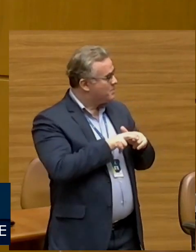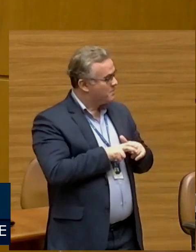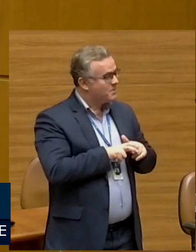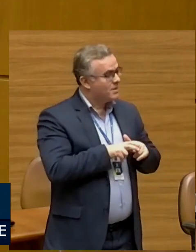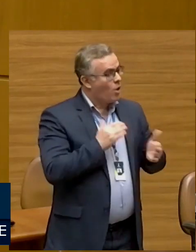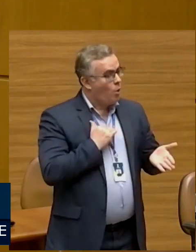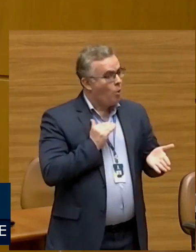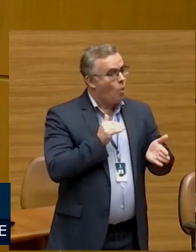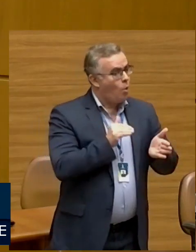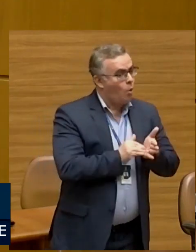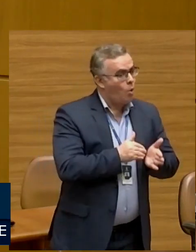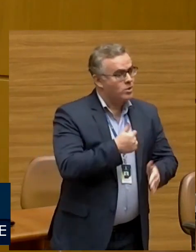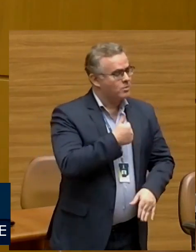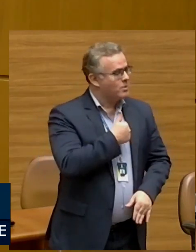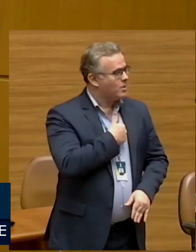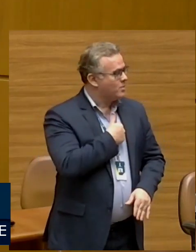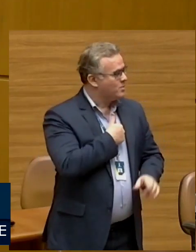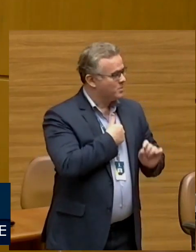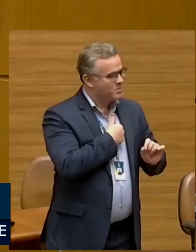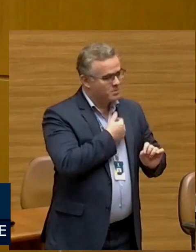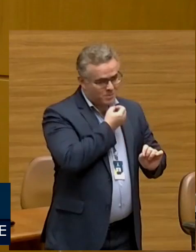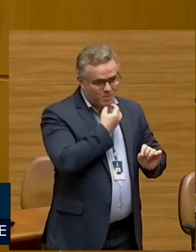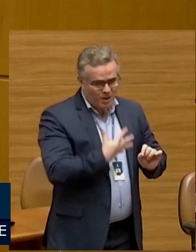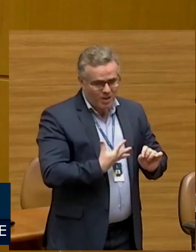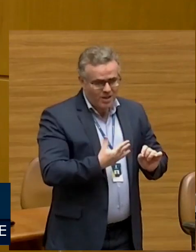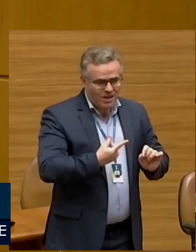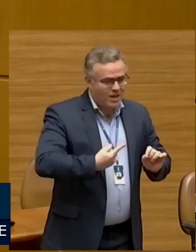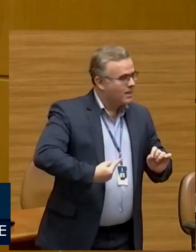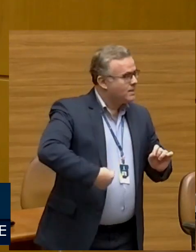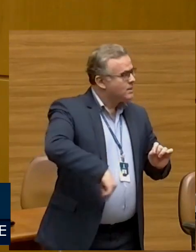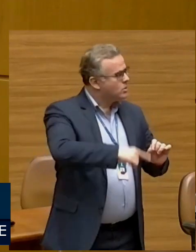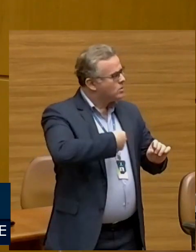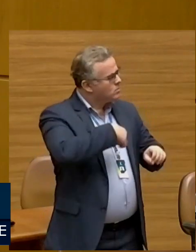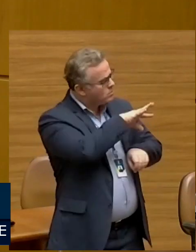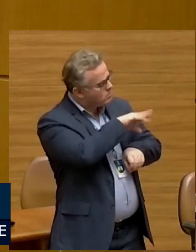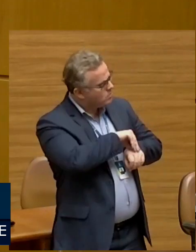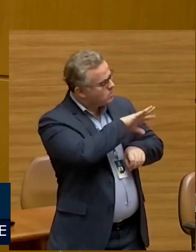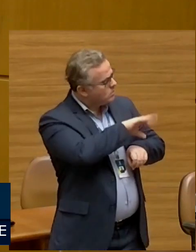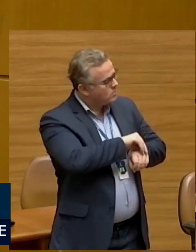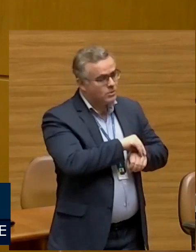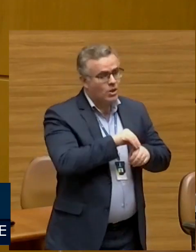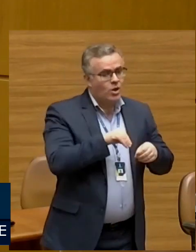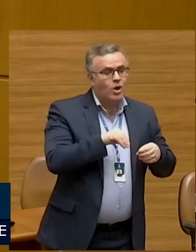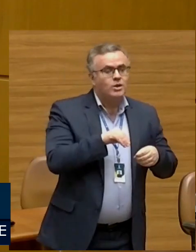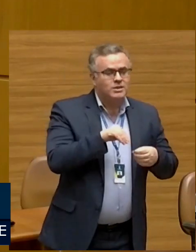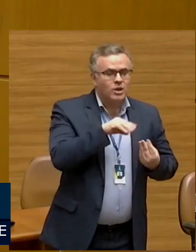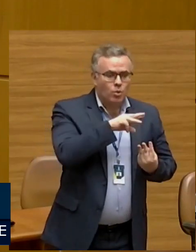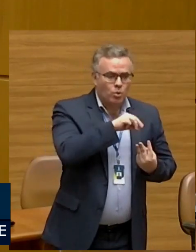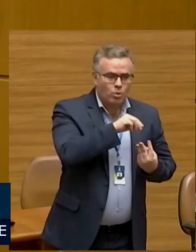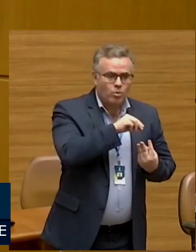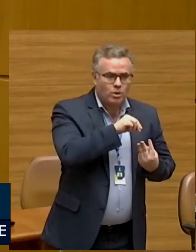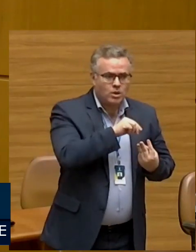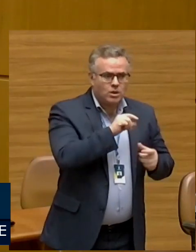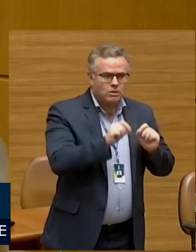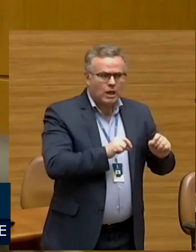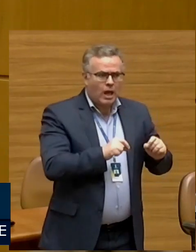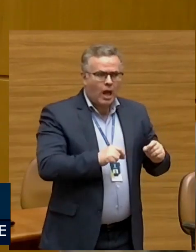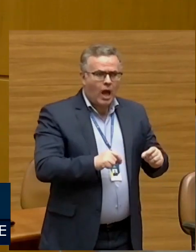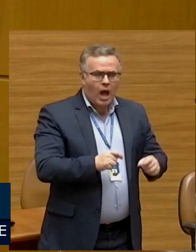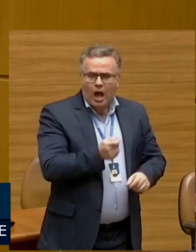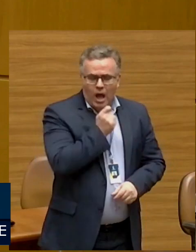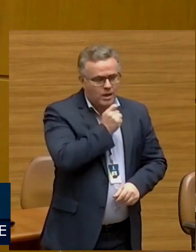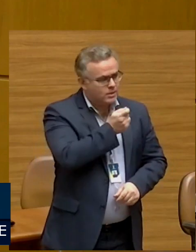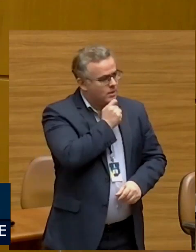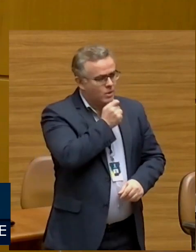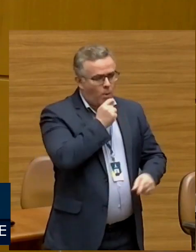por último, porque nós estamos tentando modificar algumas questões. Na nossa universidade ainda não temos uma política de